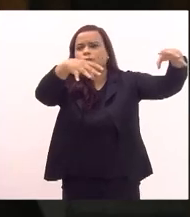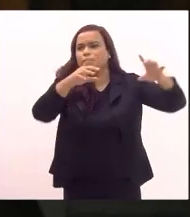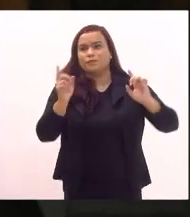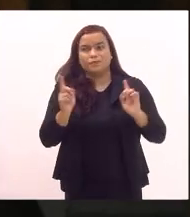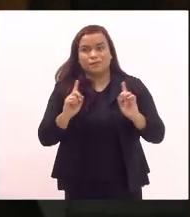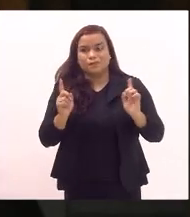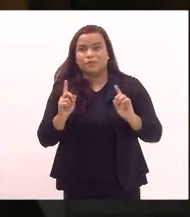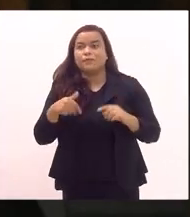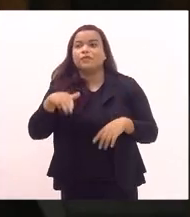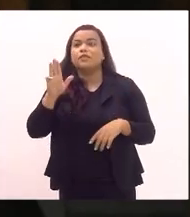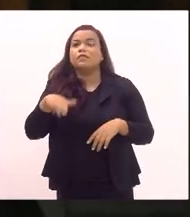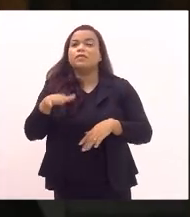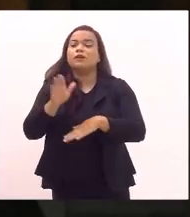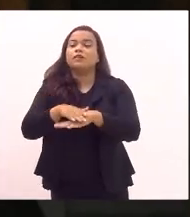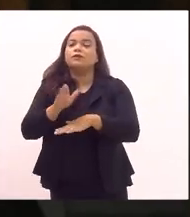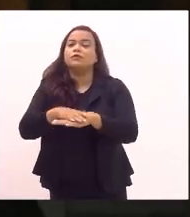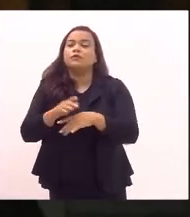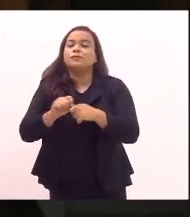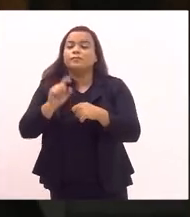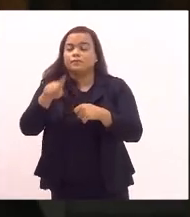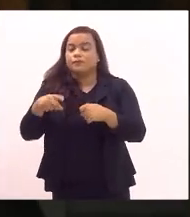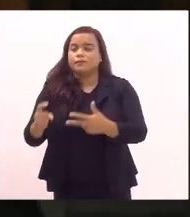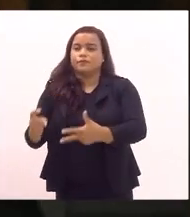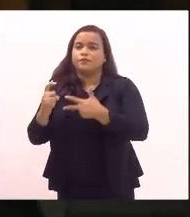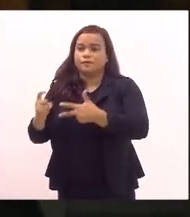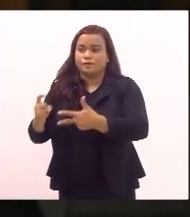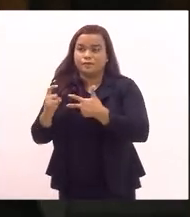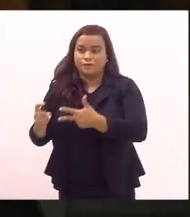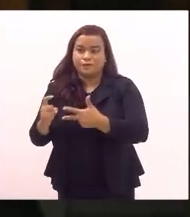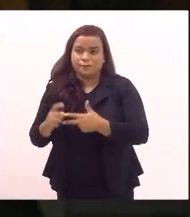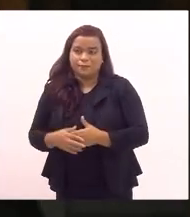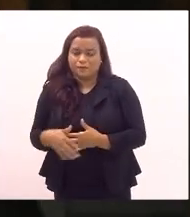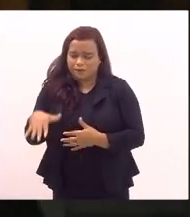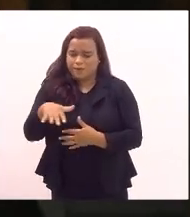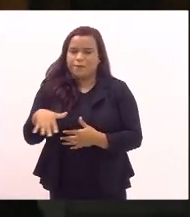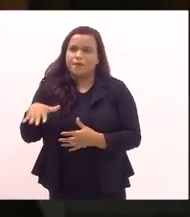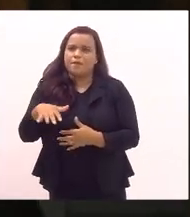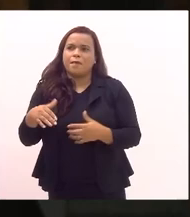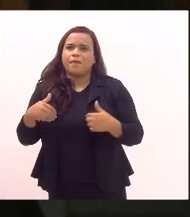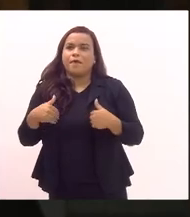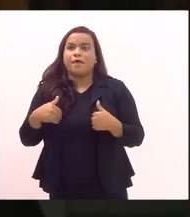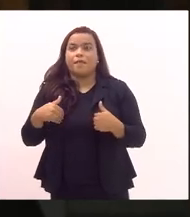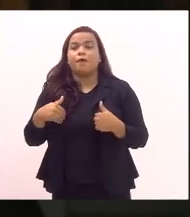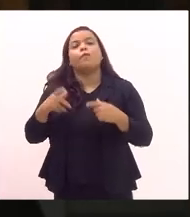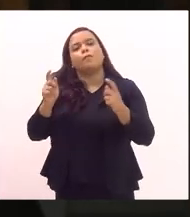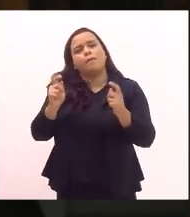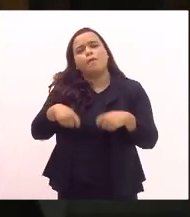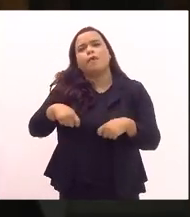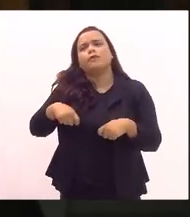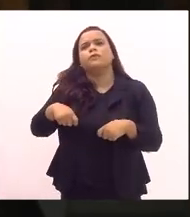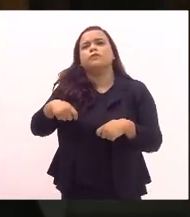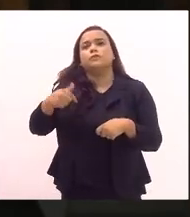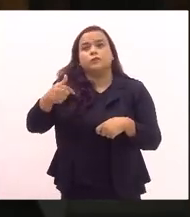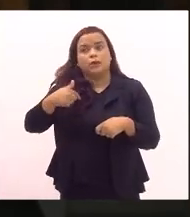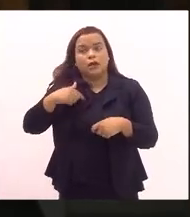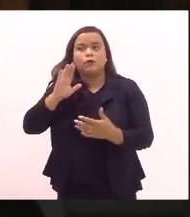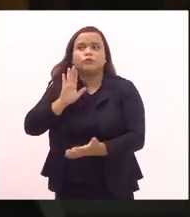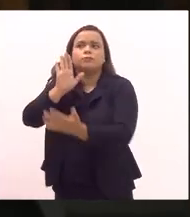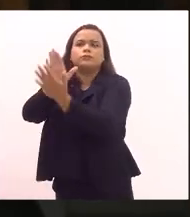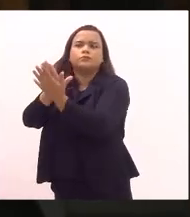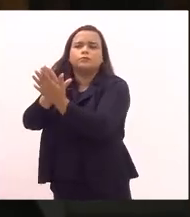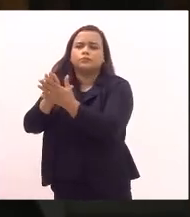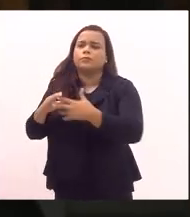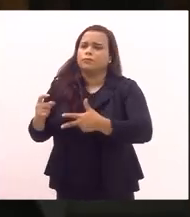rua é o poder executivo Deputado Pode até dizer eu de mandei perante o